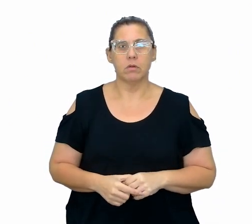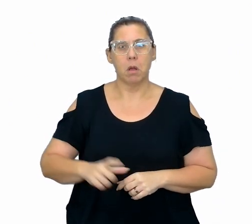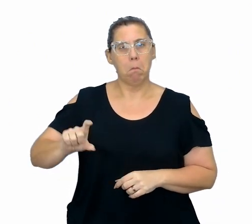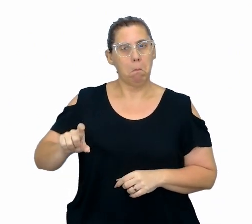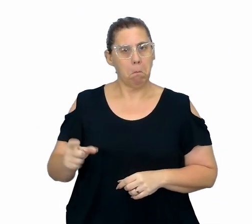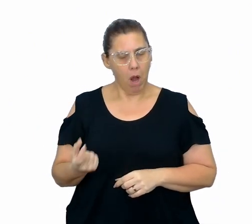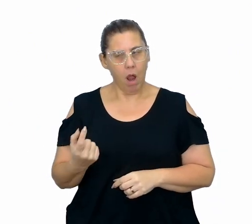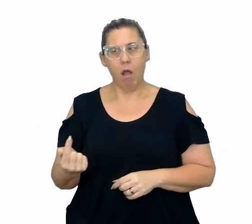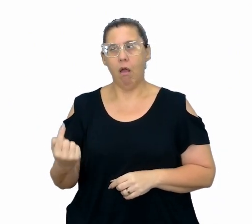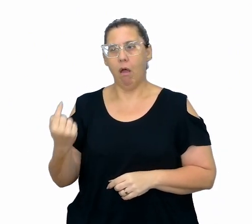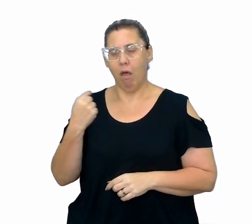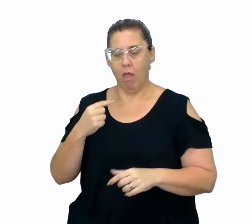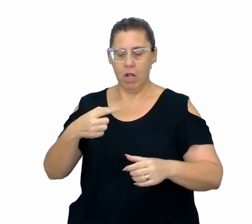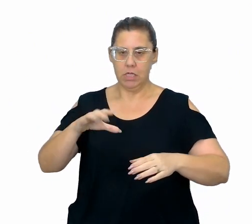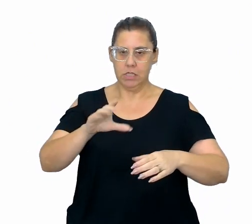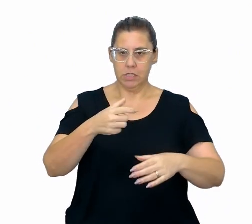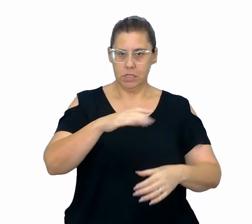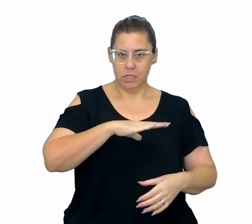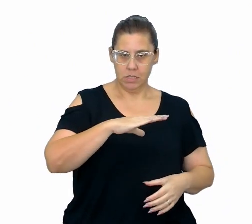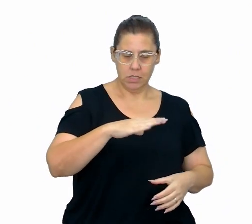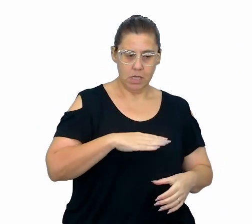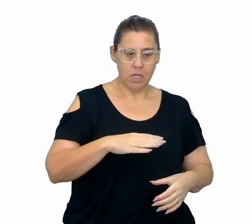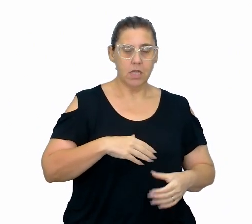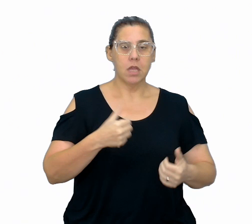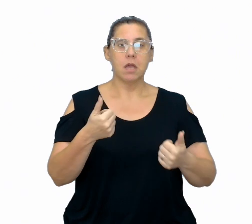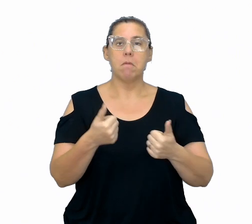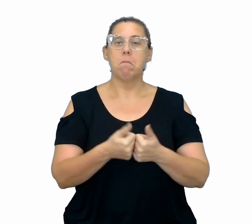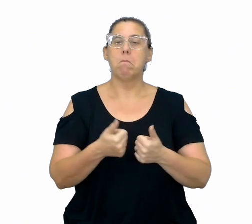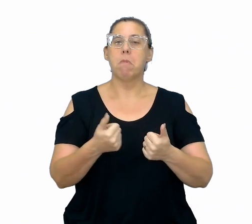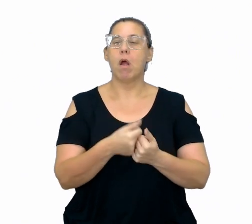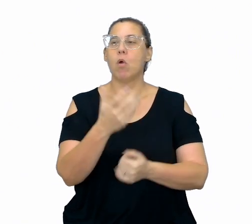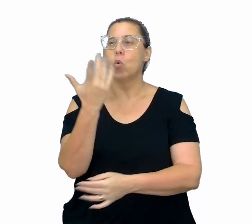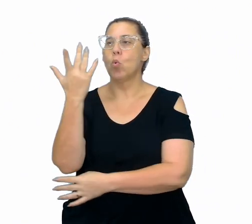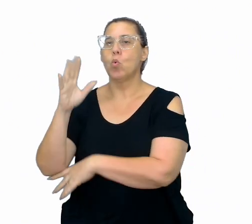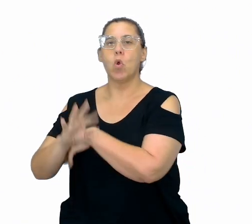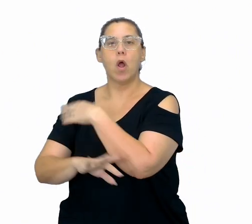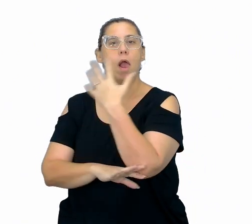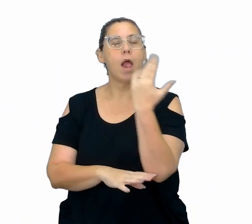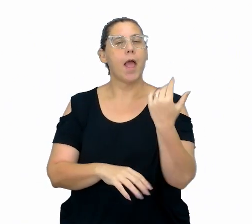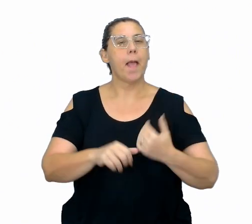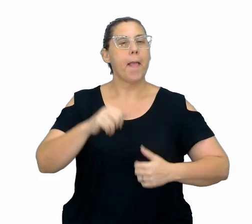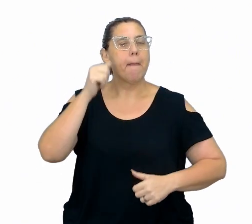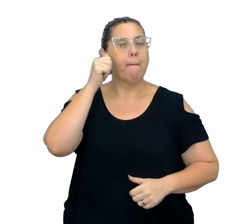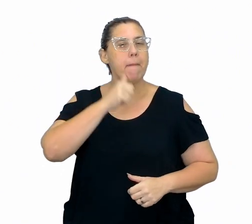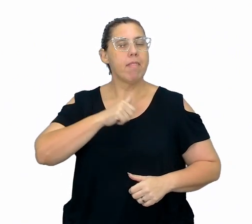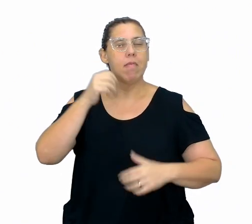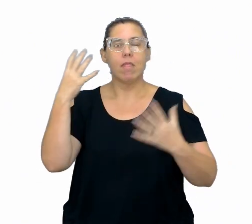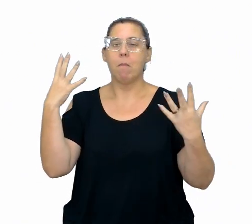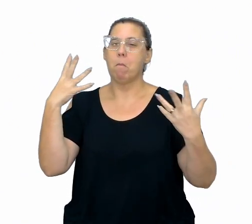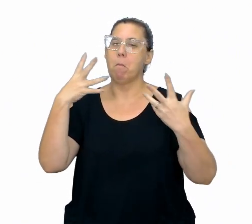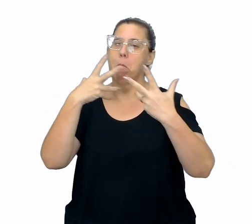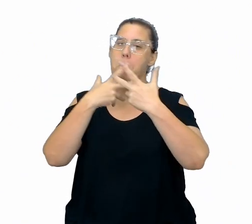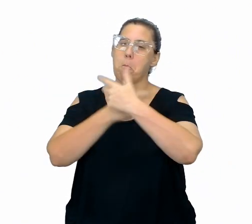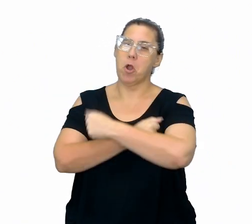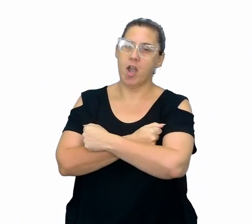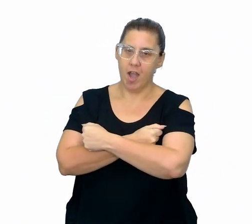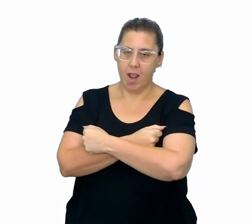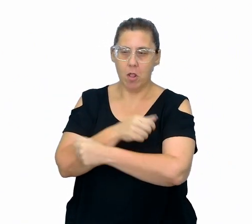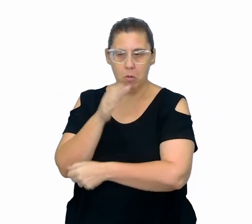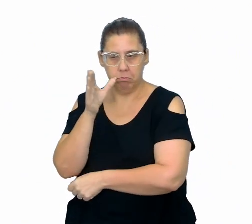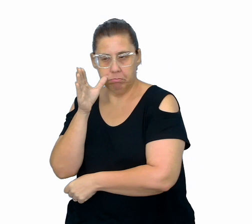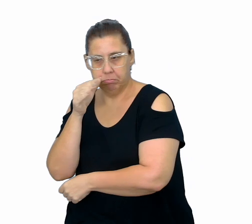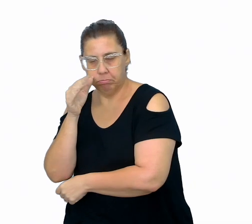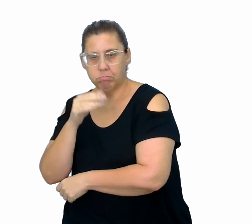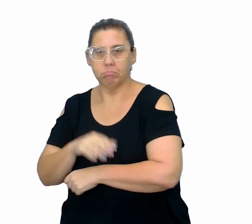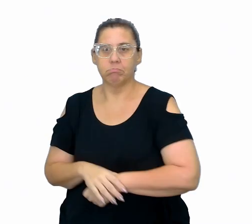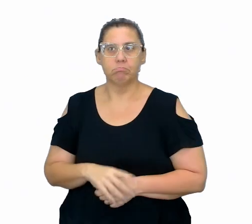vez, numa pequena cidade, às margens da floresta, uma menina tão graciosa quanto valiosa. Um